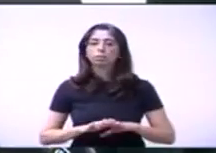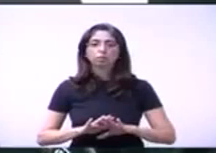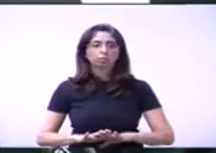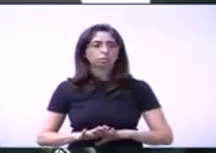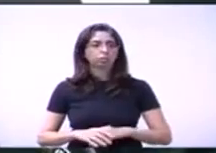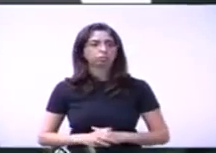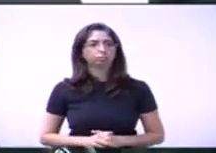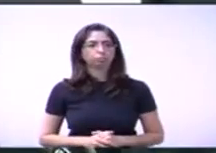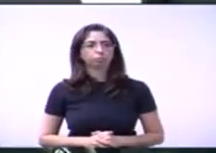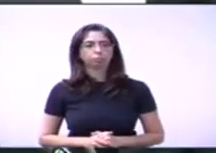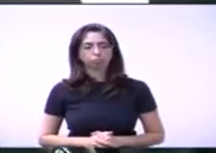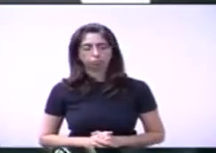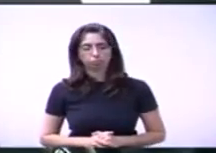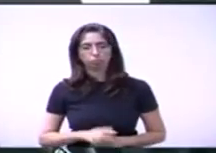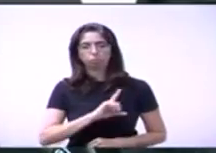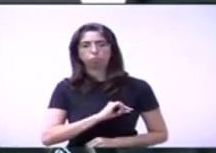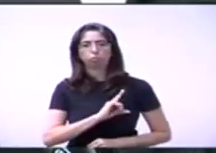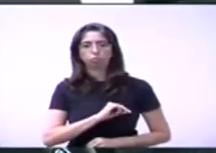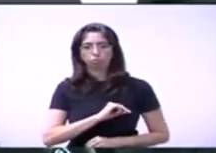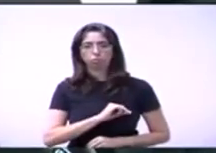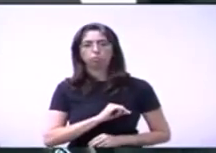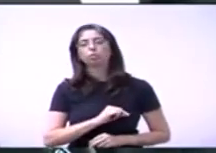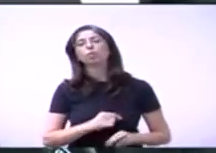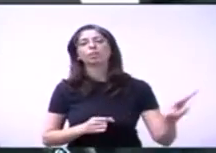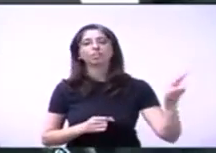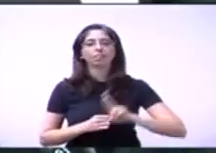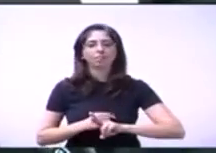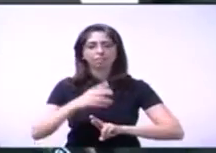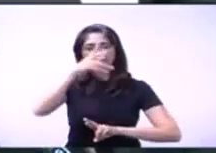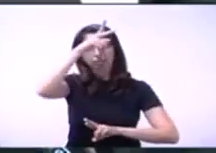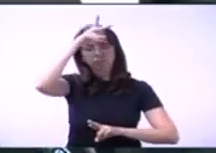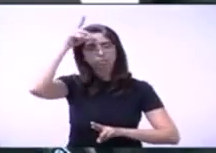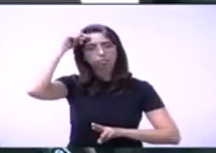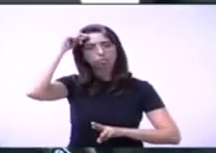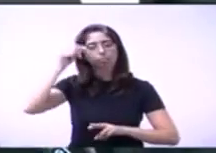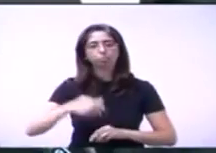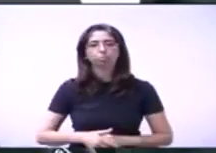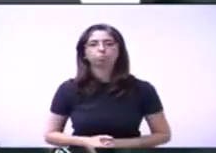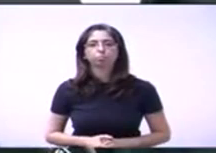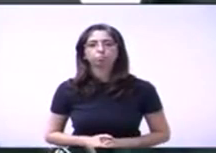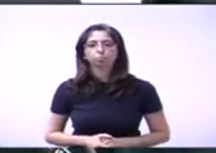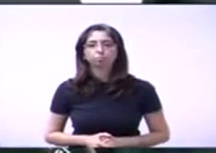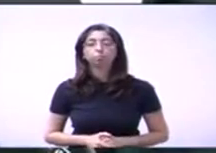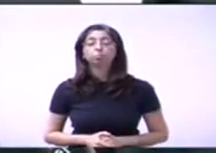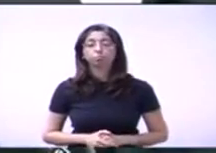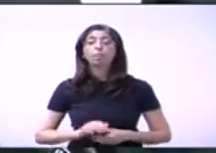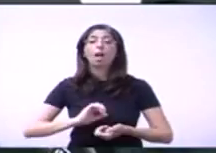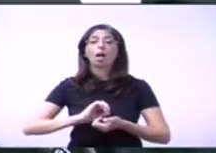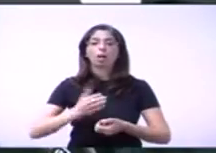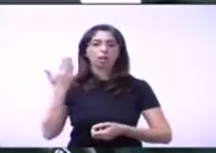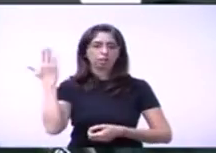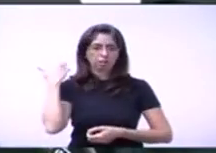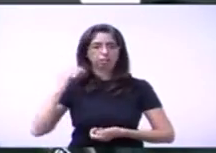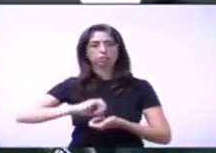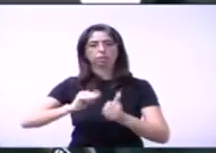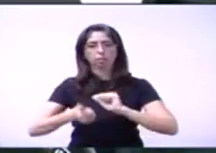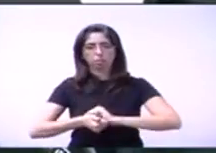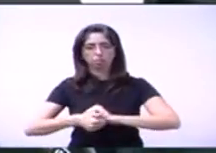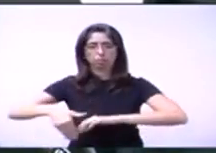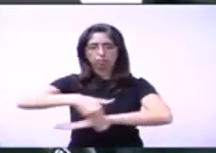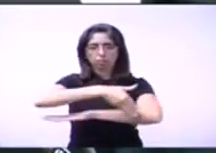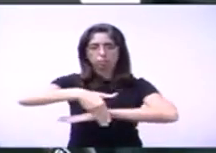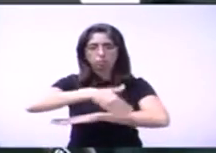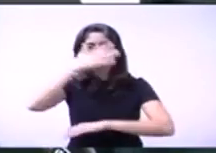Custódio Campos, requer informações sobre o encaminhamento da indicação número